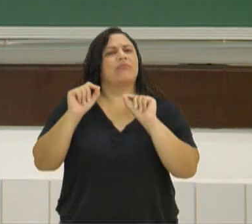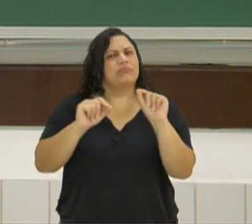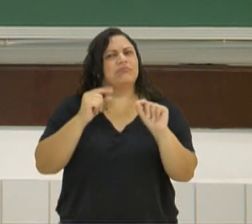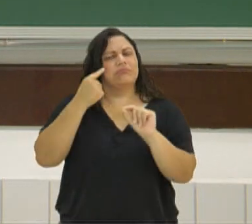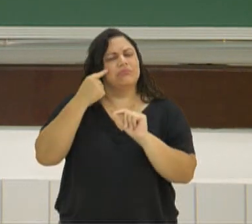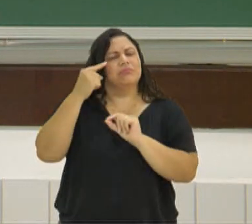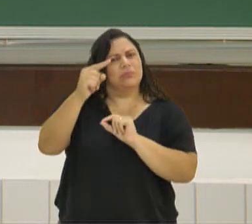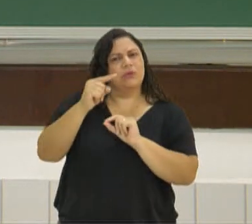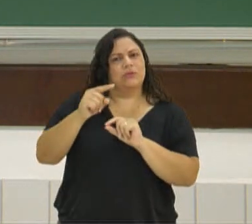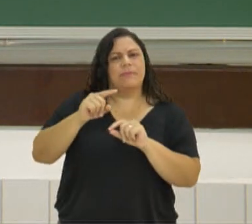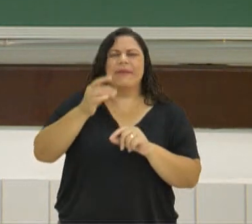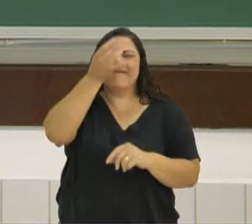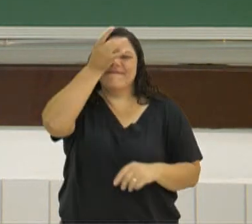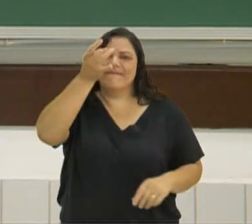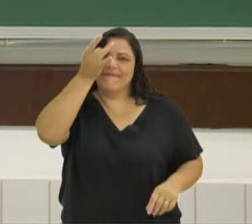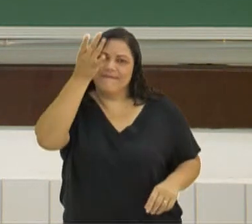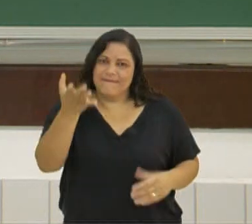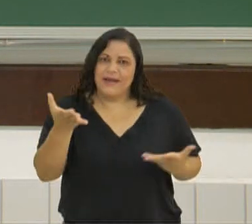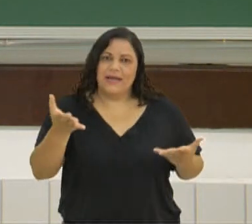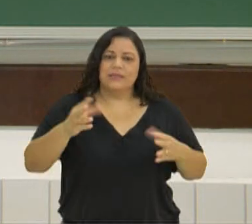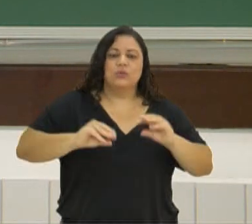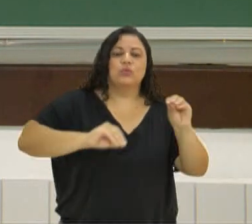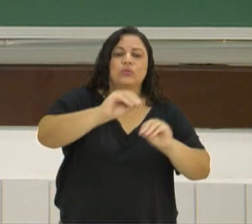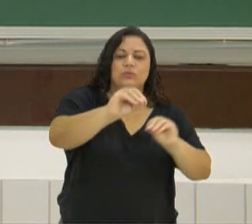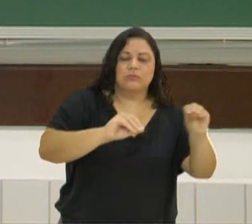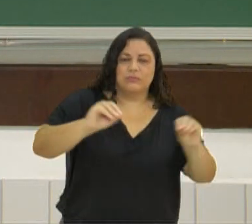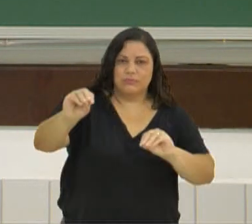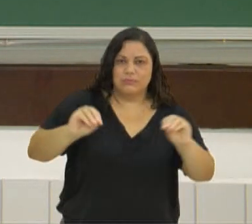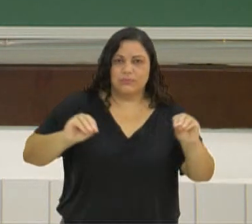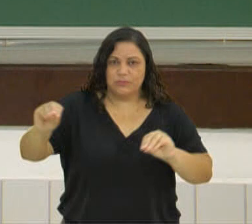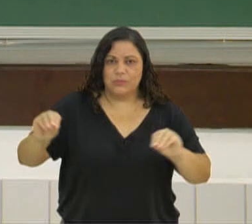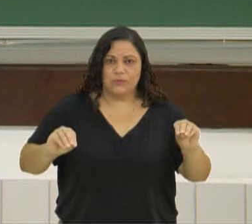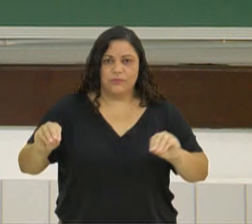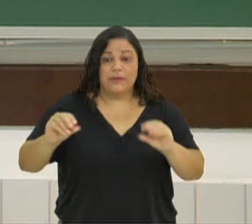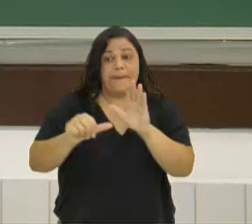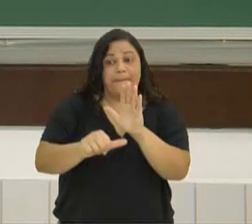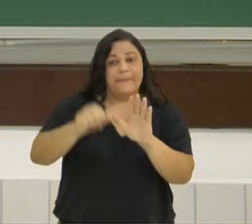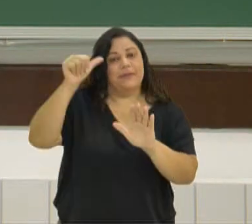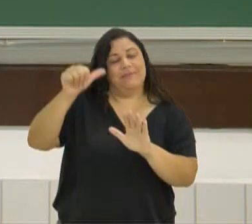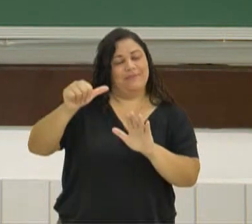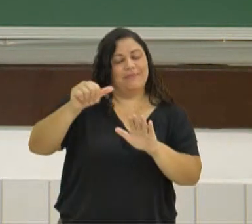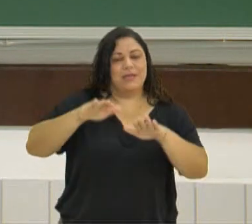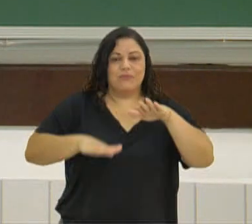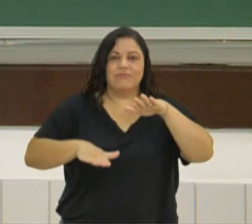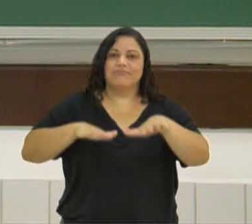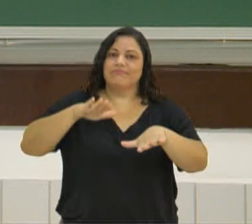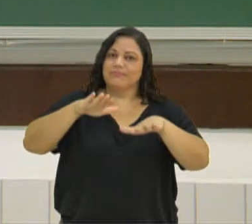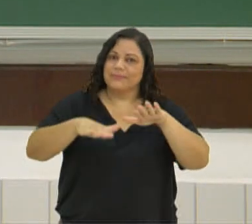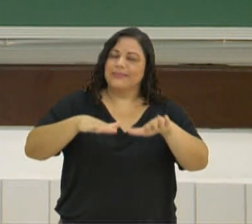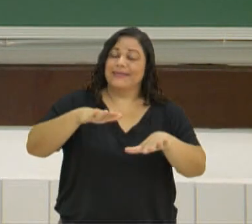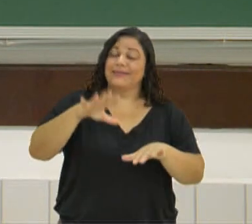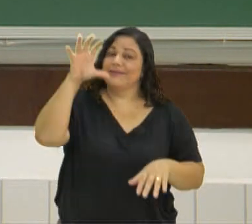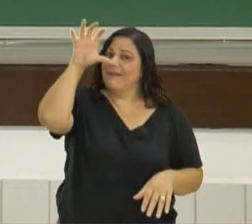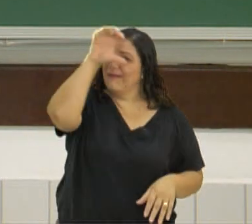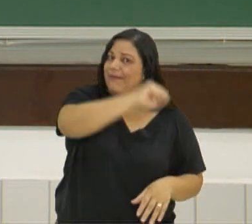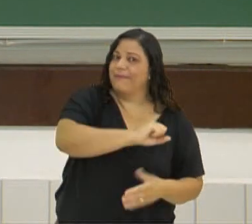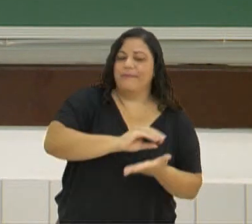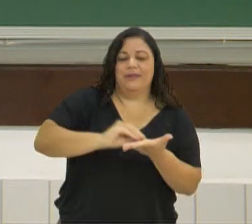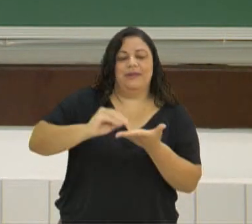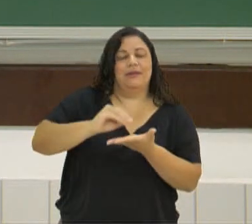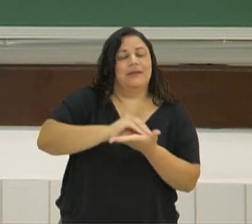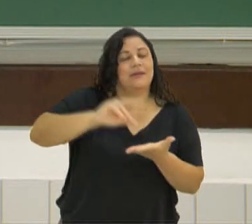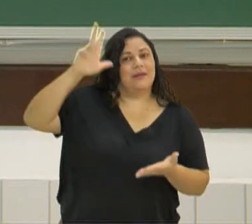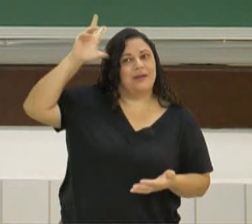com recursos bem fáceis a movimentar, que é o primeiro passo a gente aprender o xadrez, que para muitas pessoas pode ser uma coisa